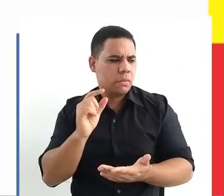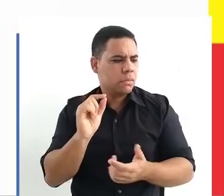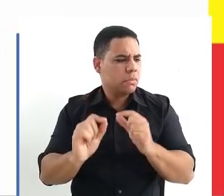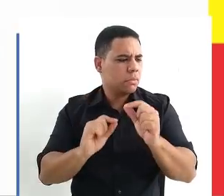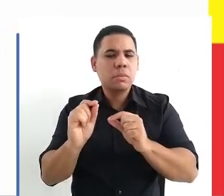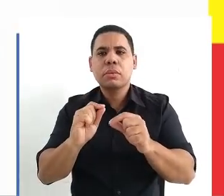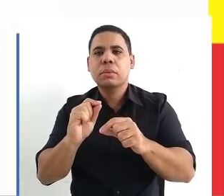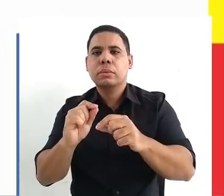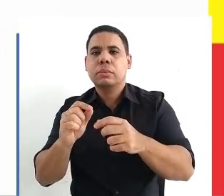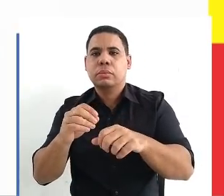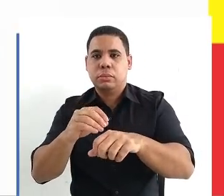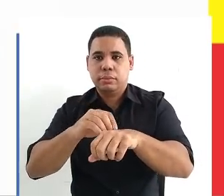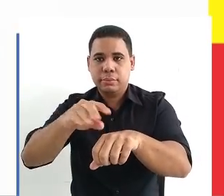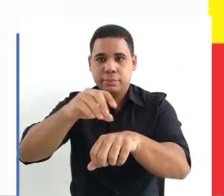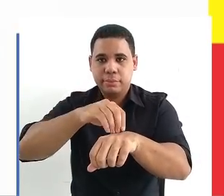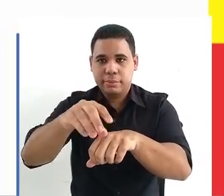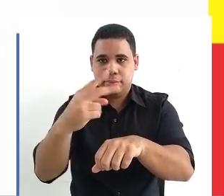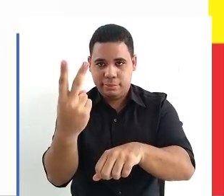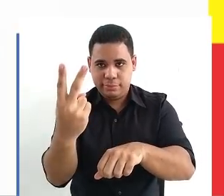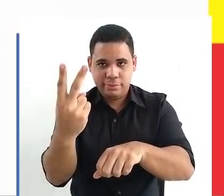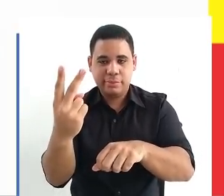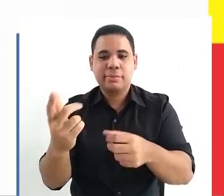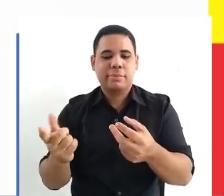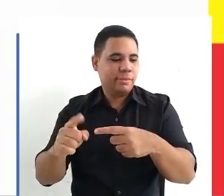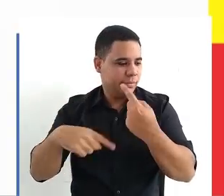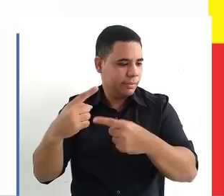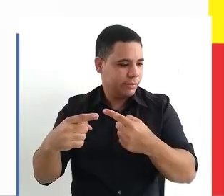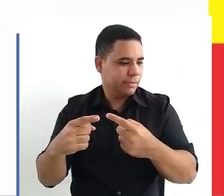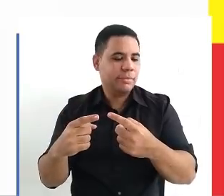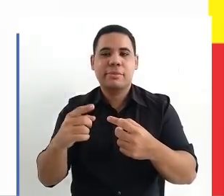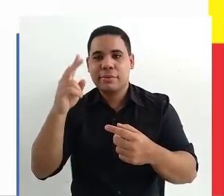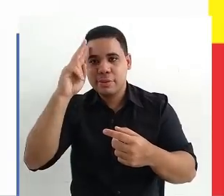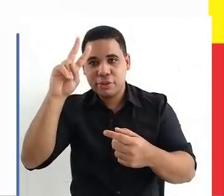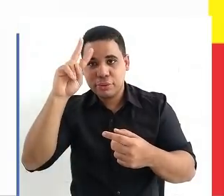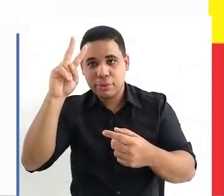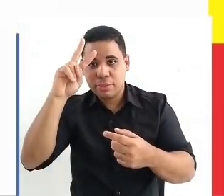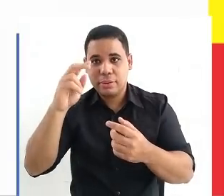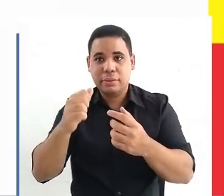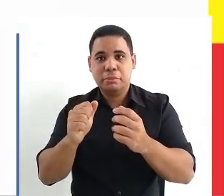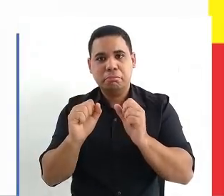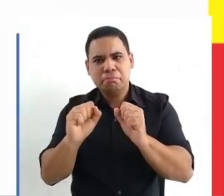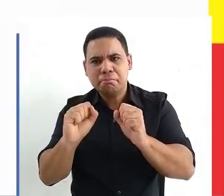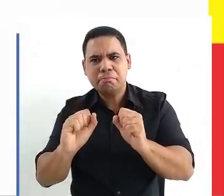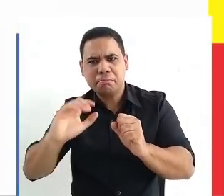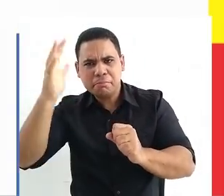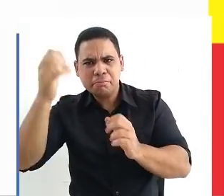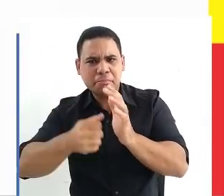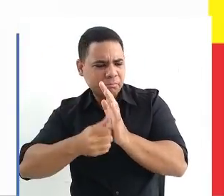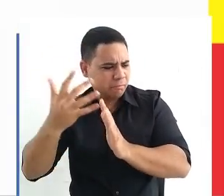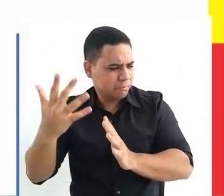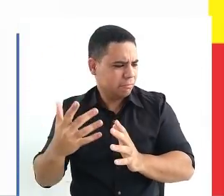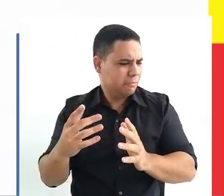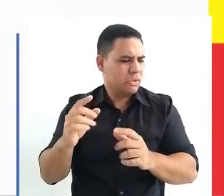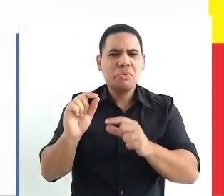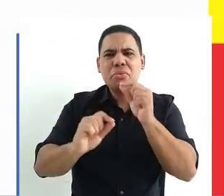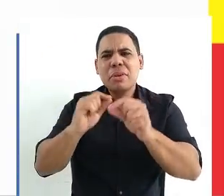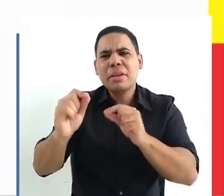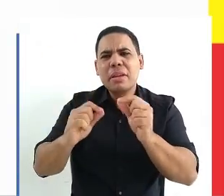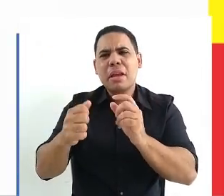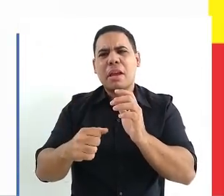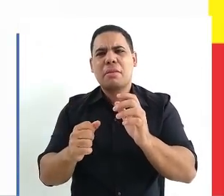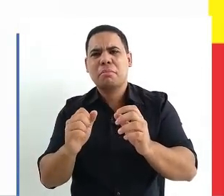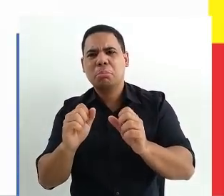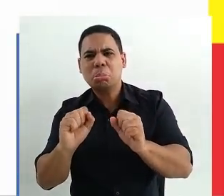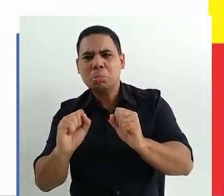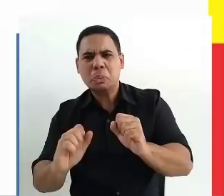processo. Primeiro, eu vou dar 2 dicas, que eu adoro dar dicas. Depois, a gente vai ver o que é a história da probabilidade, o que é probabilidade,